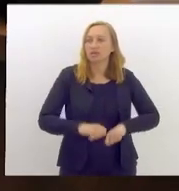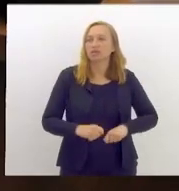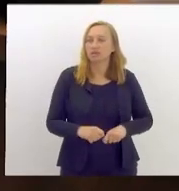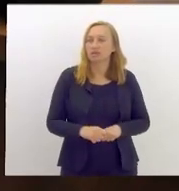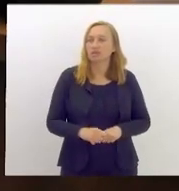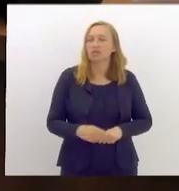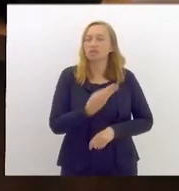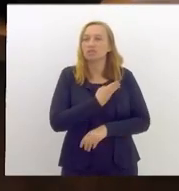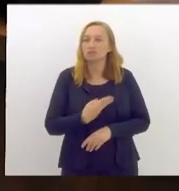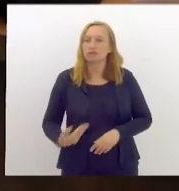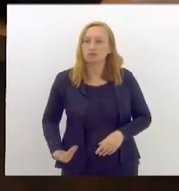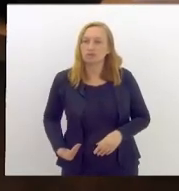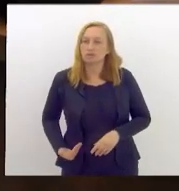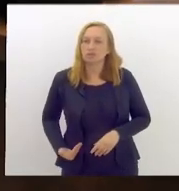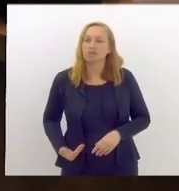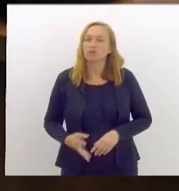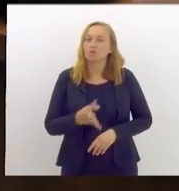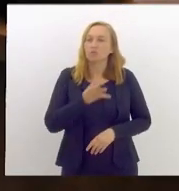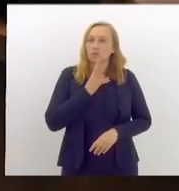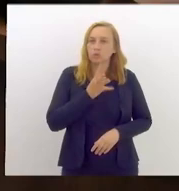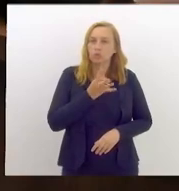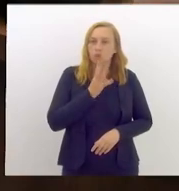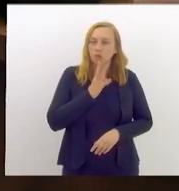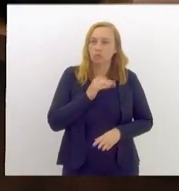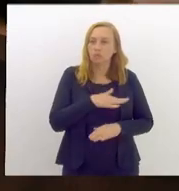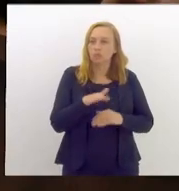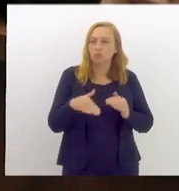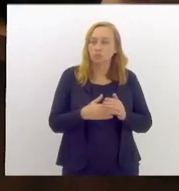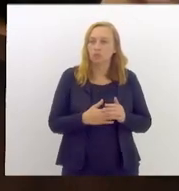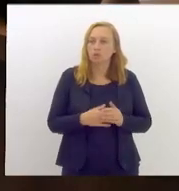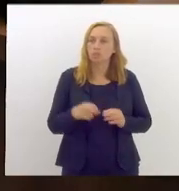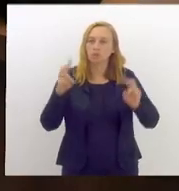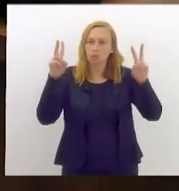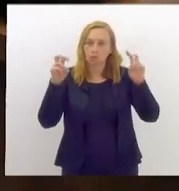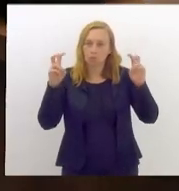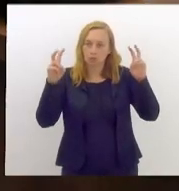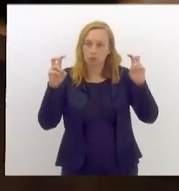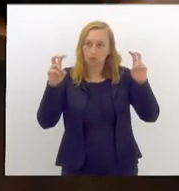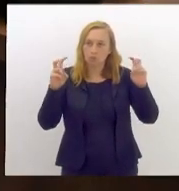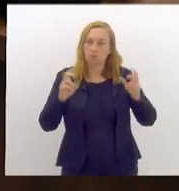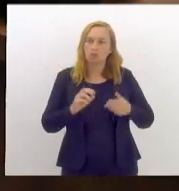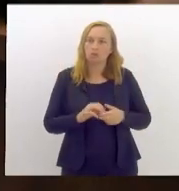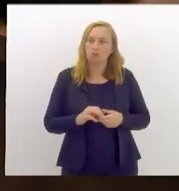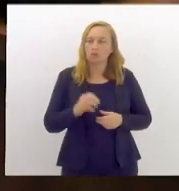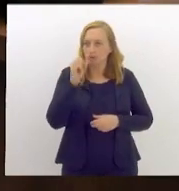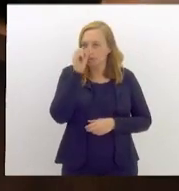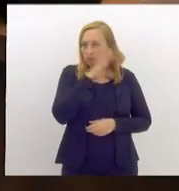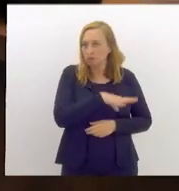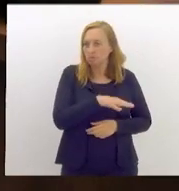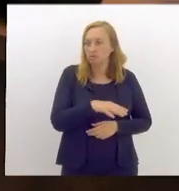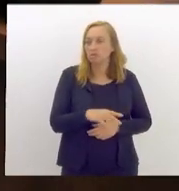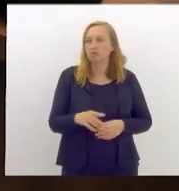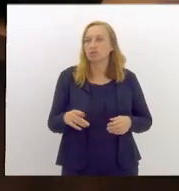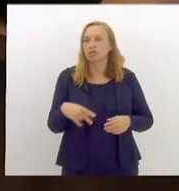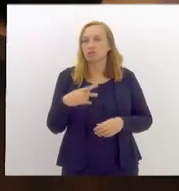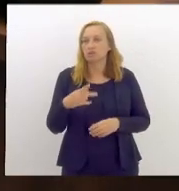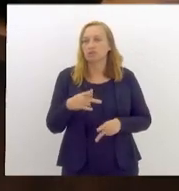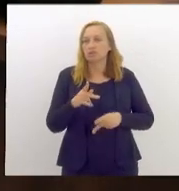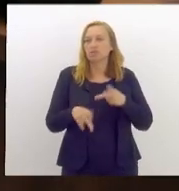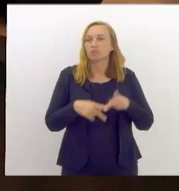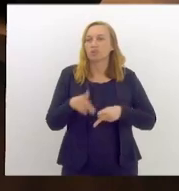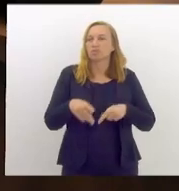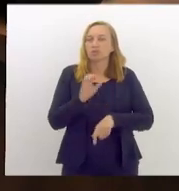deste governo de reconhecer toda a situação então é absurda que foi colocada a população